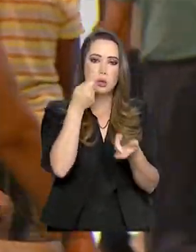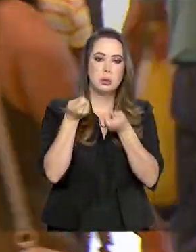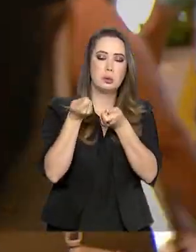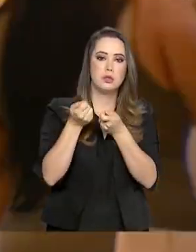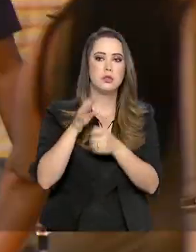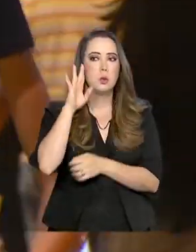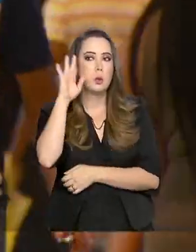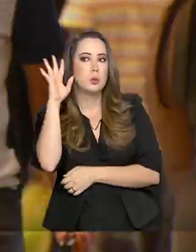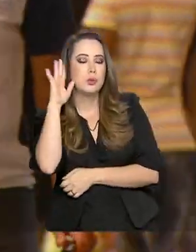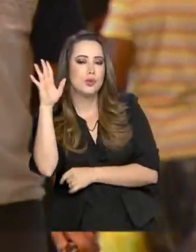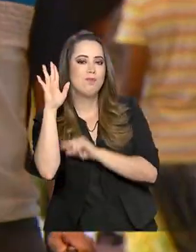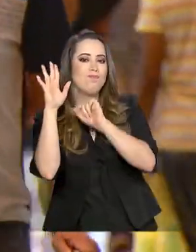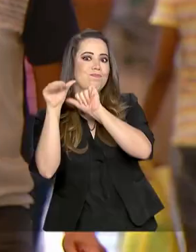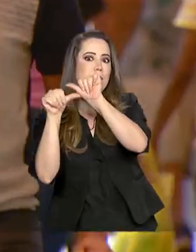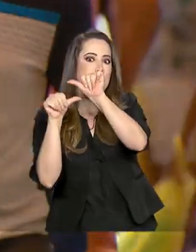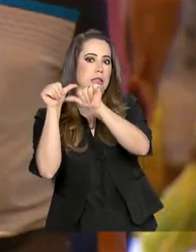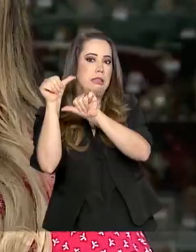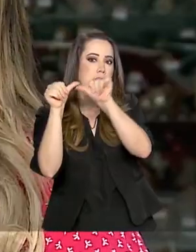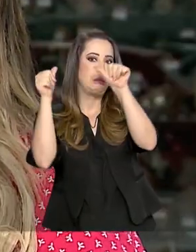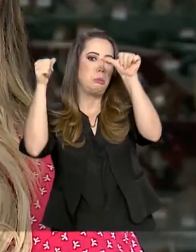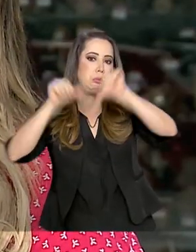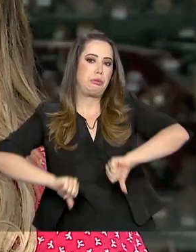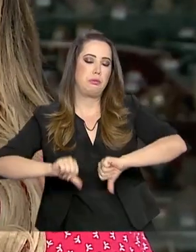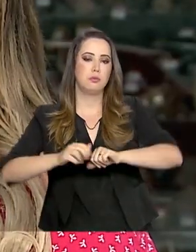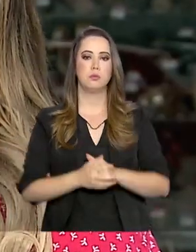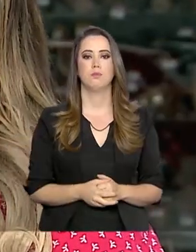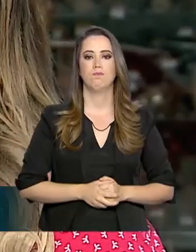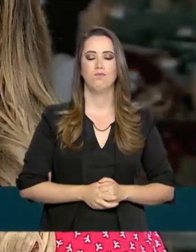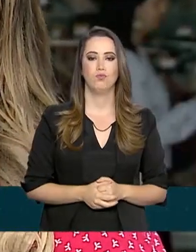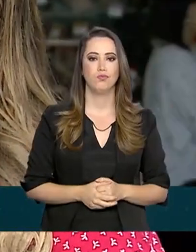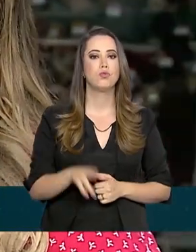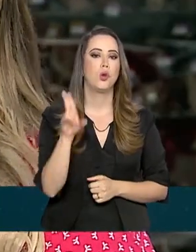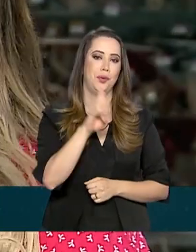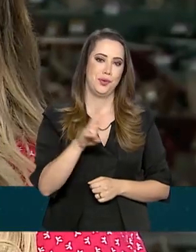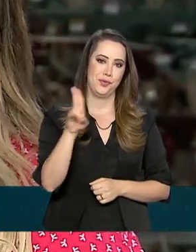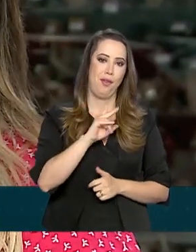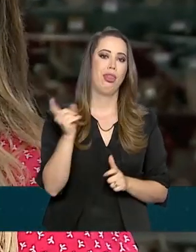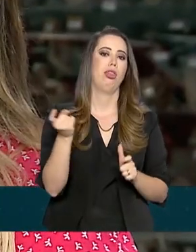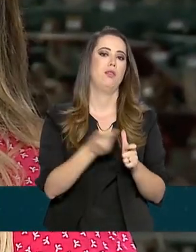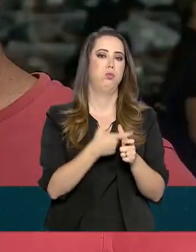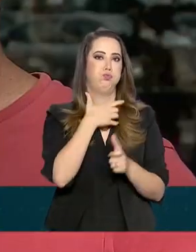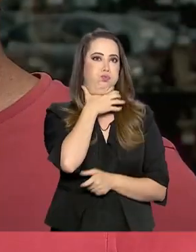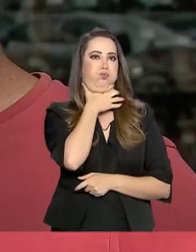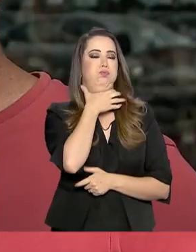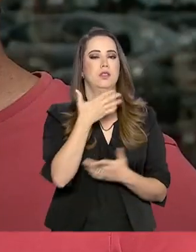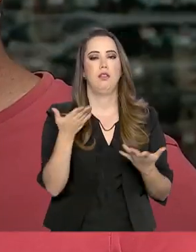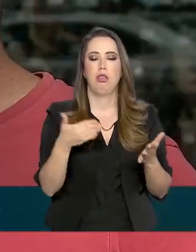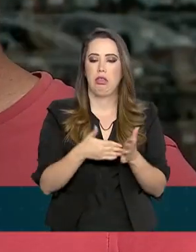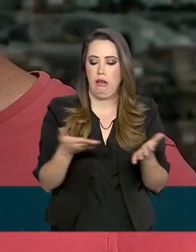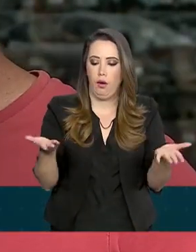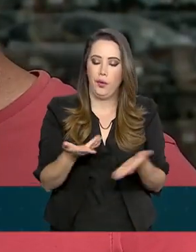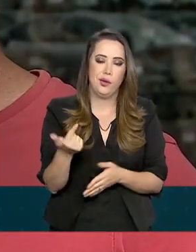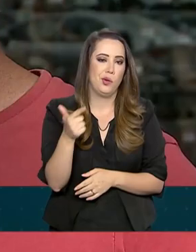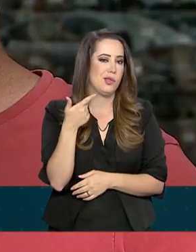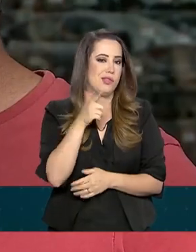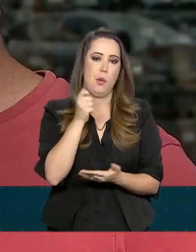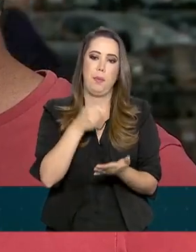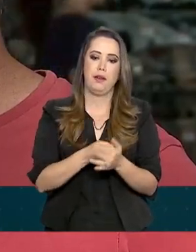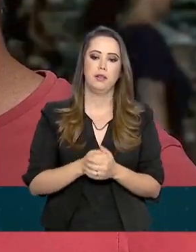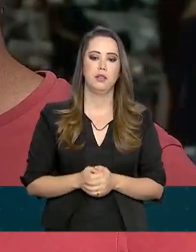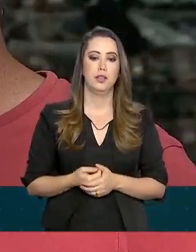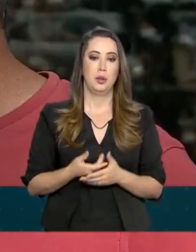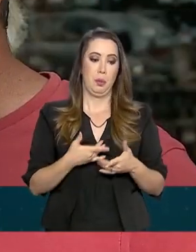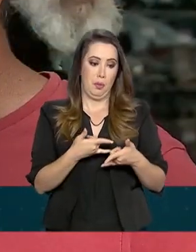o sonho pode se tornar um pesadelo. Usei e acabei endividando e até hoje não consigo pagar. O limite vem, mistura com o seu pagamento,